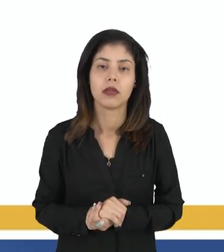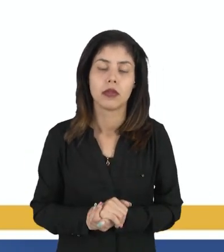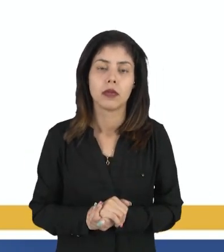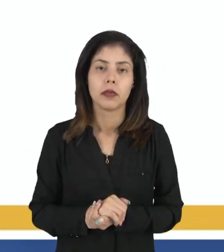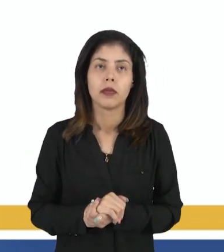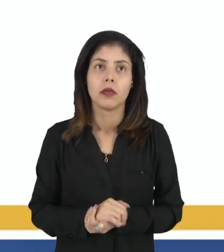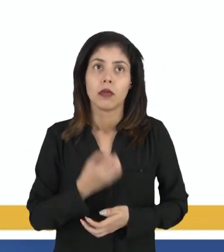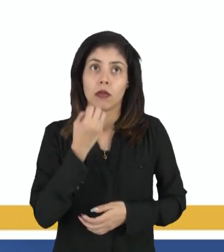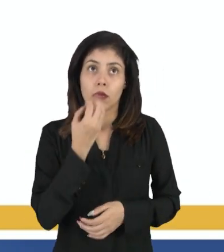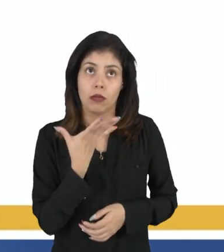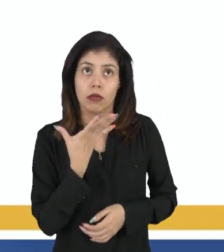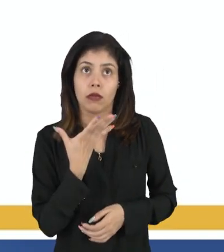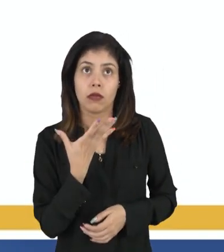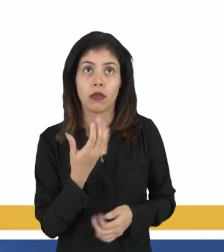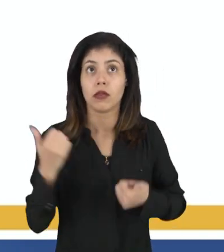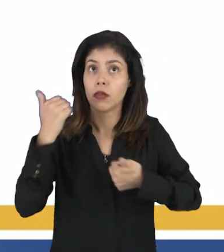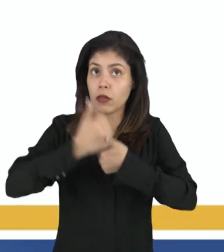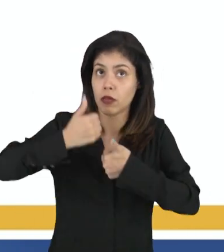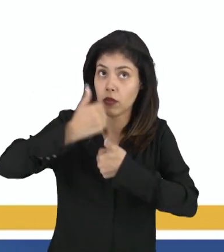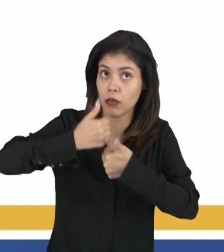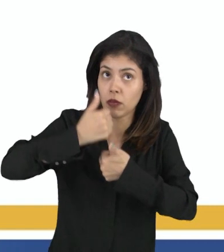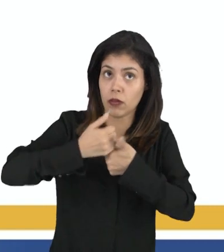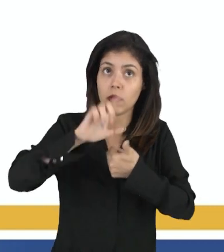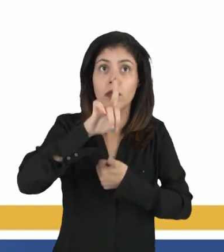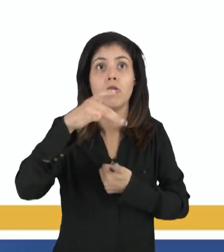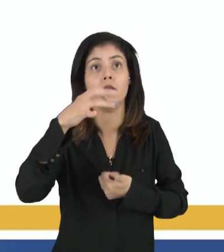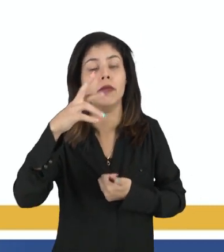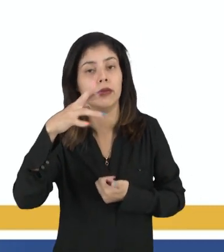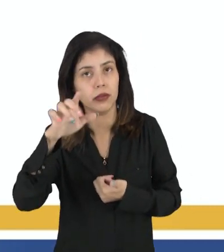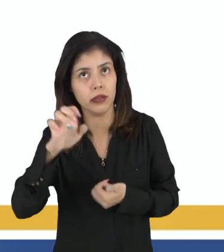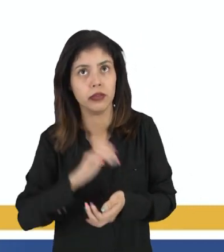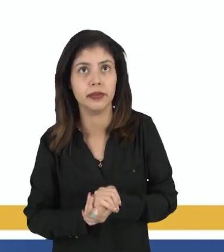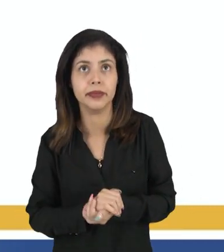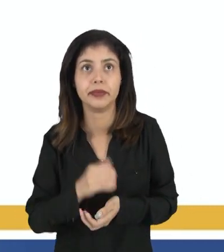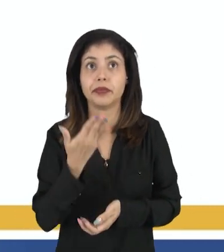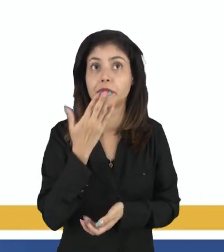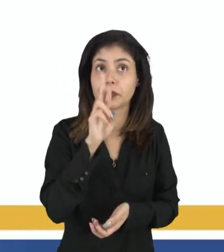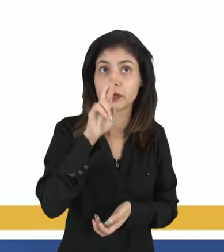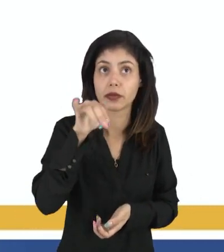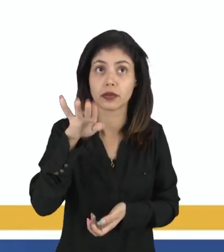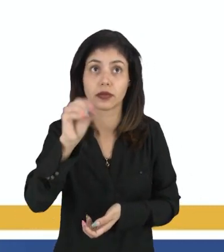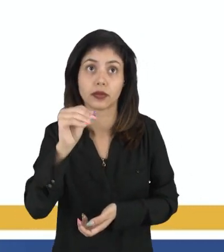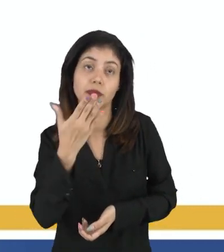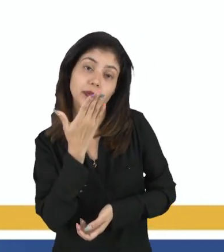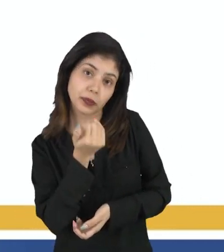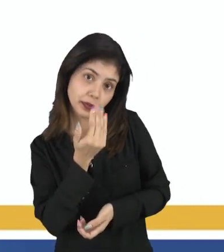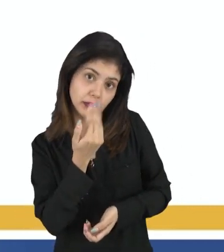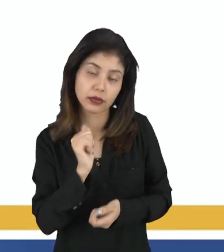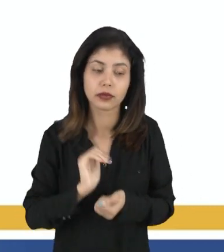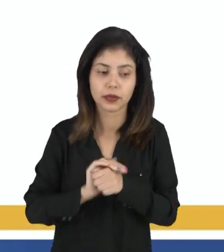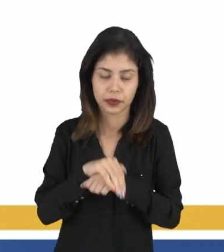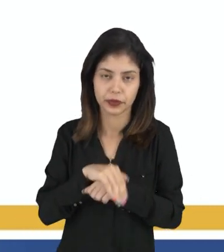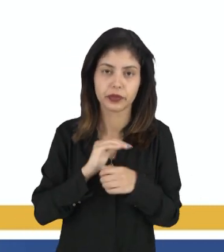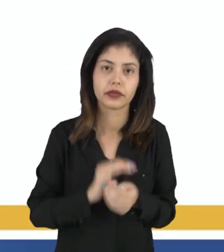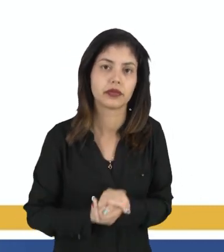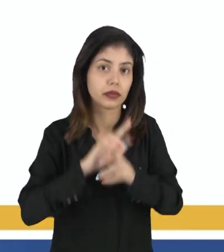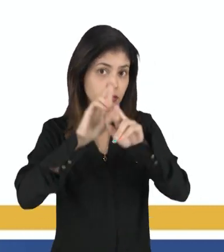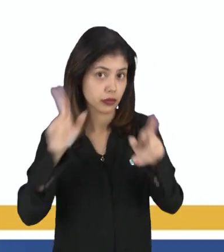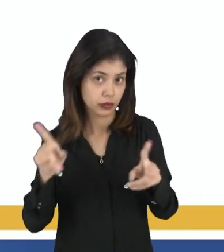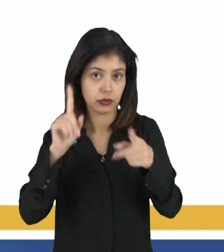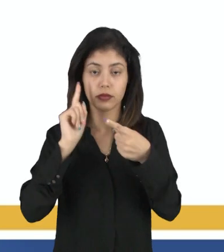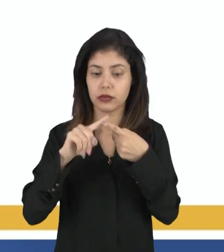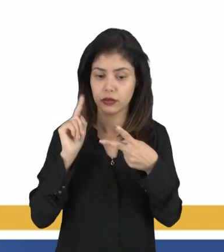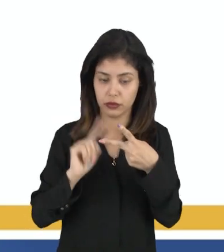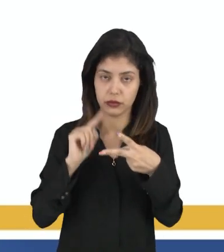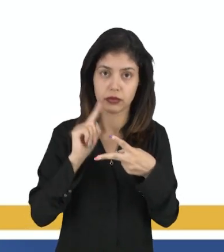observem que o bom pra caramba foi substituído pelo excelente. Rango foi substituído por jantar. Então vejam que se trata